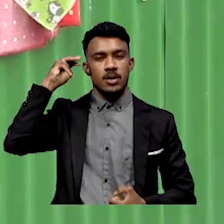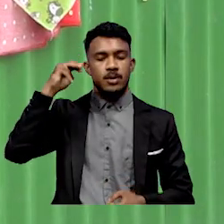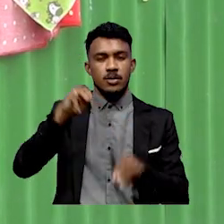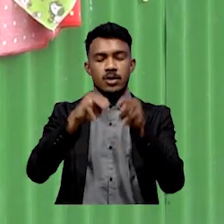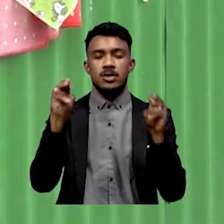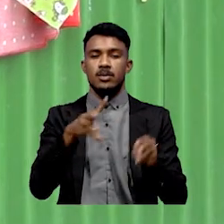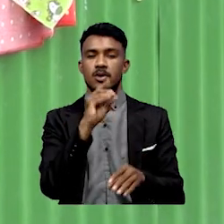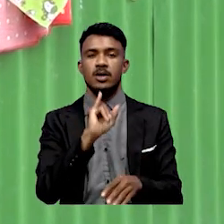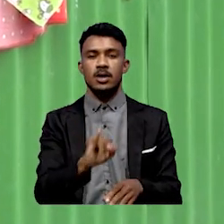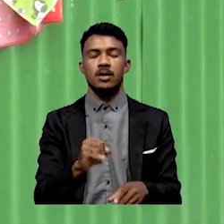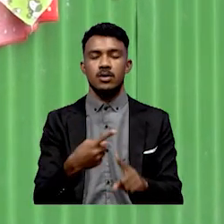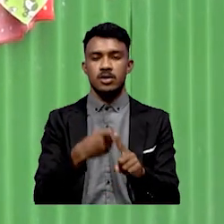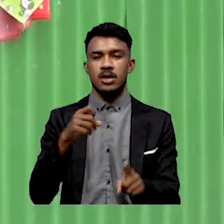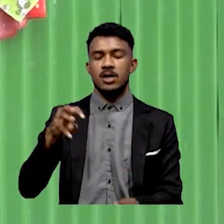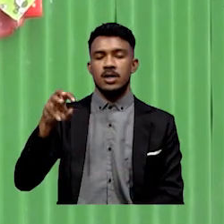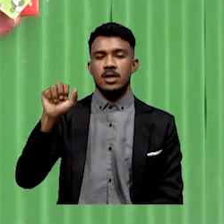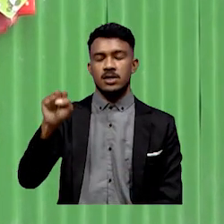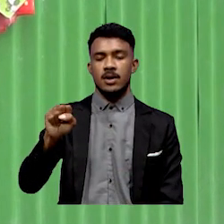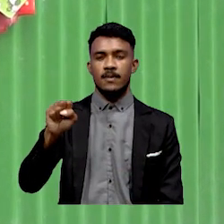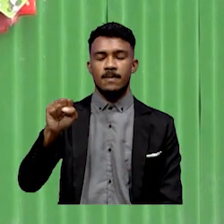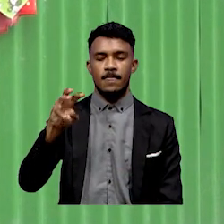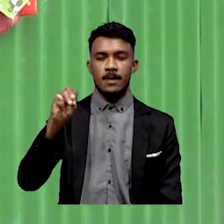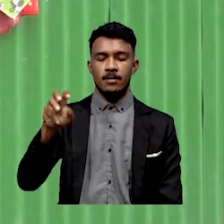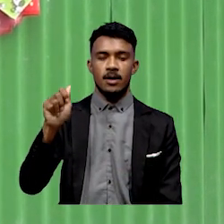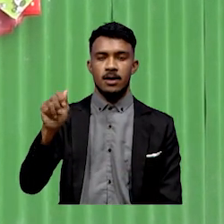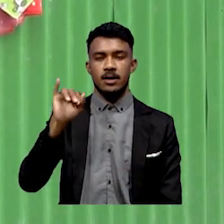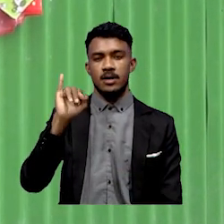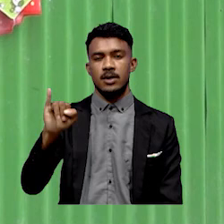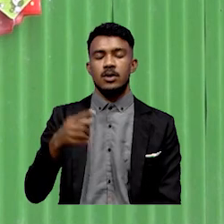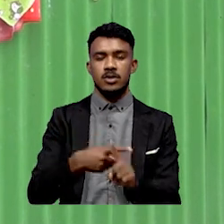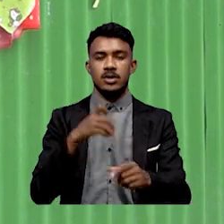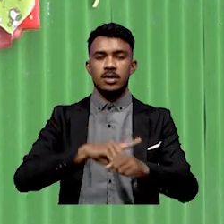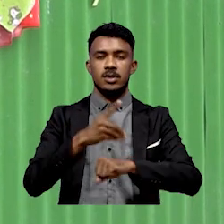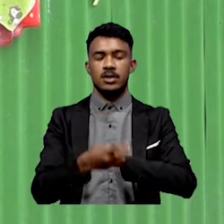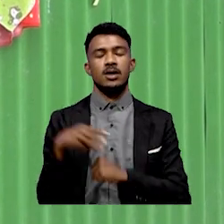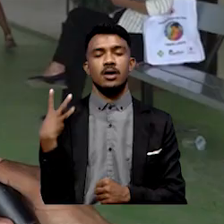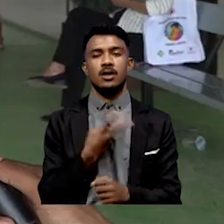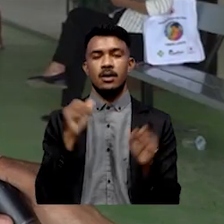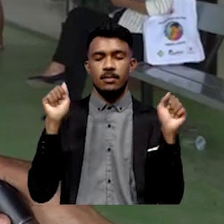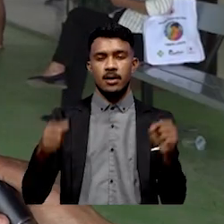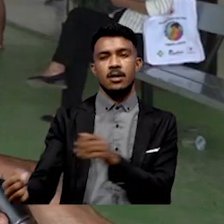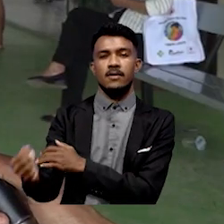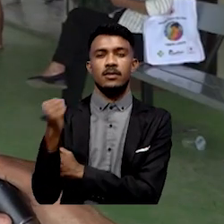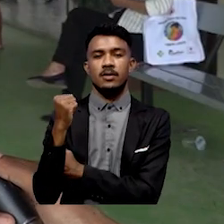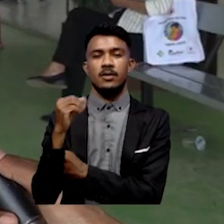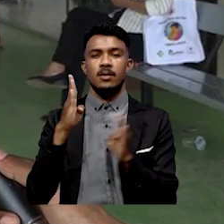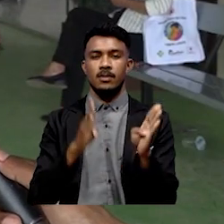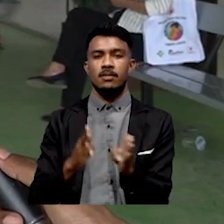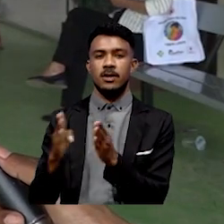husi senai nia desastre naturais nia ita bele ha força lita en preparação inde di akba